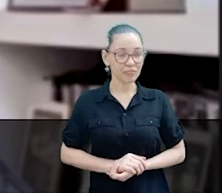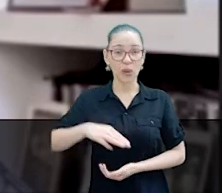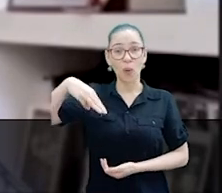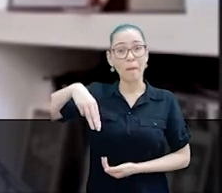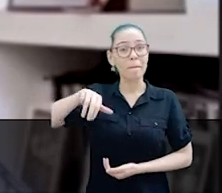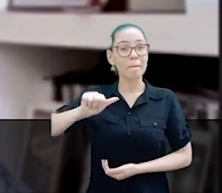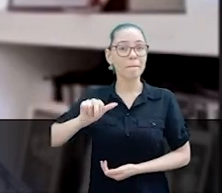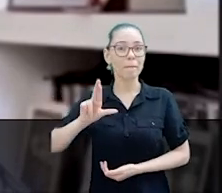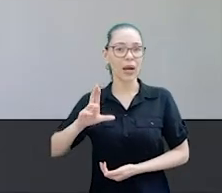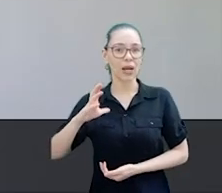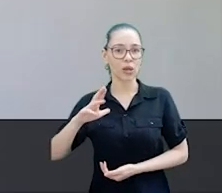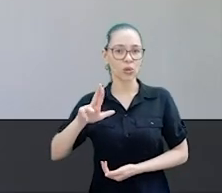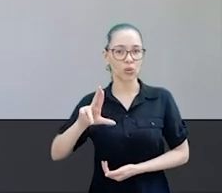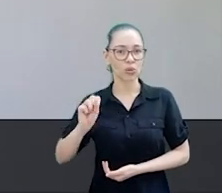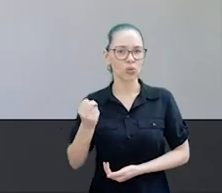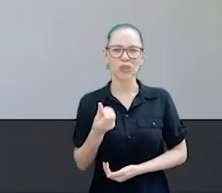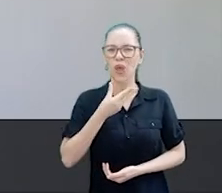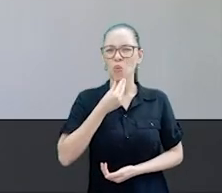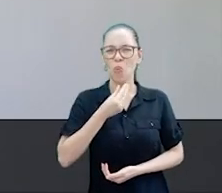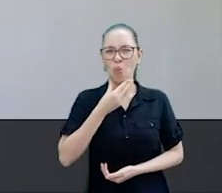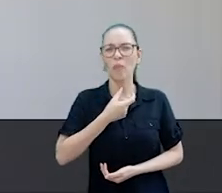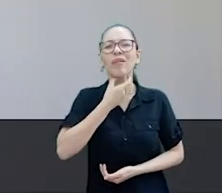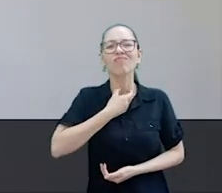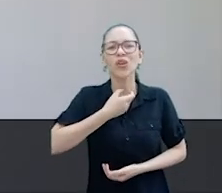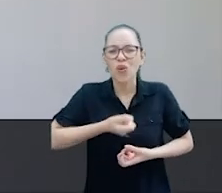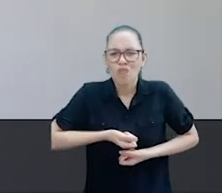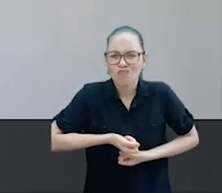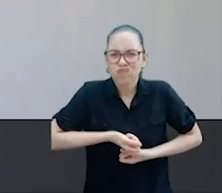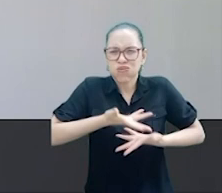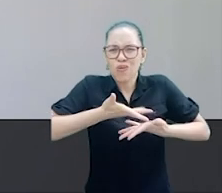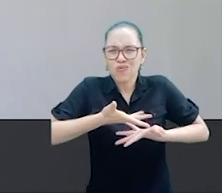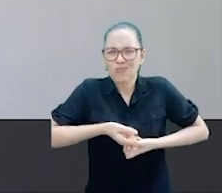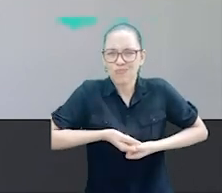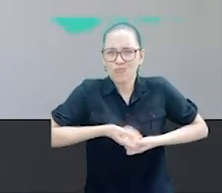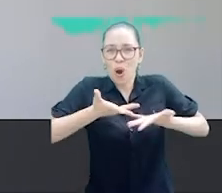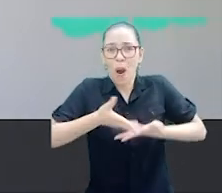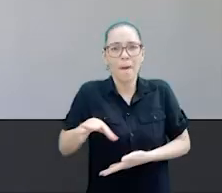da característica dele. O Marcos, assim, aquela voz potente, estrondosa,